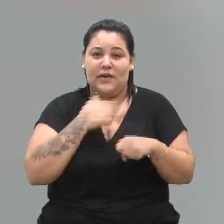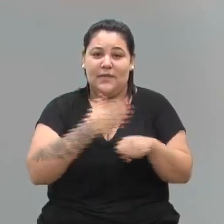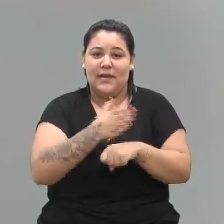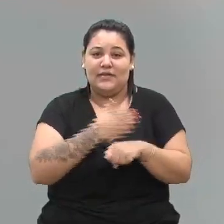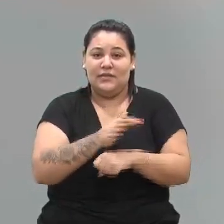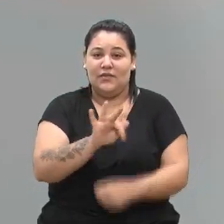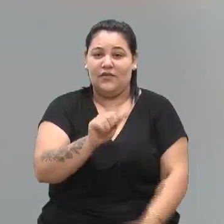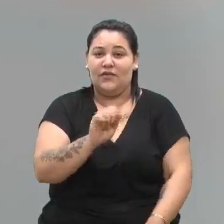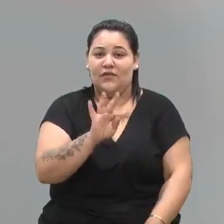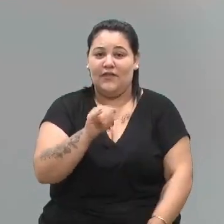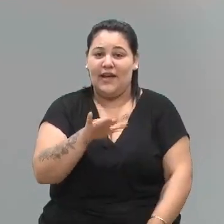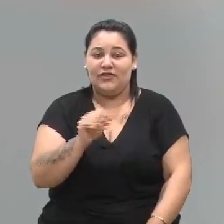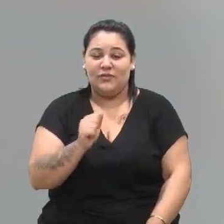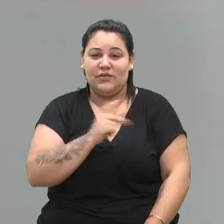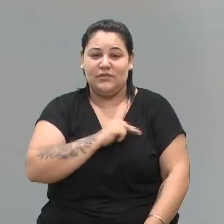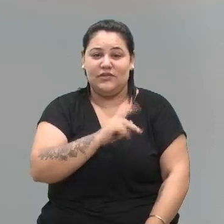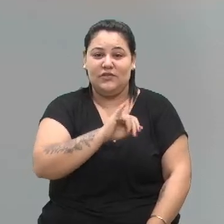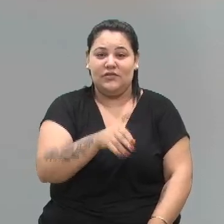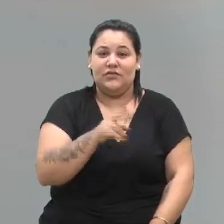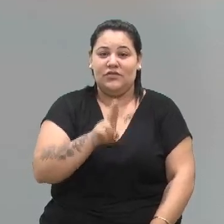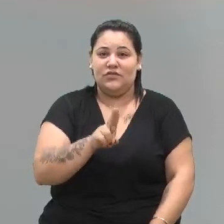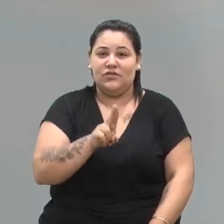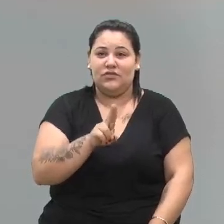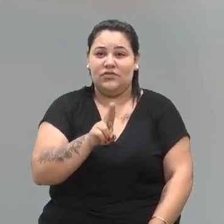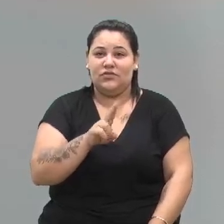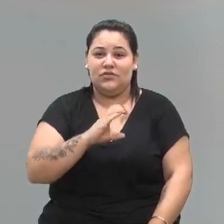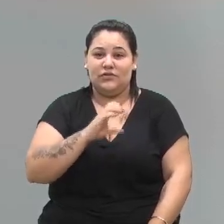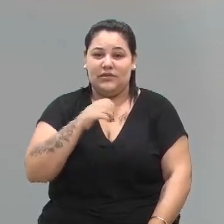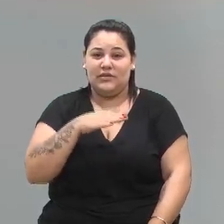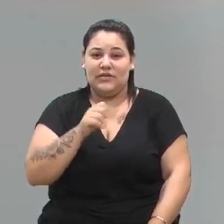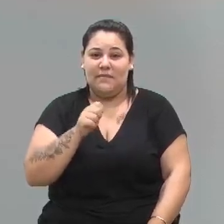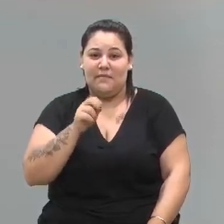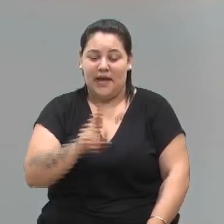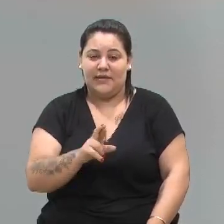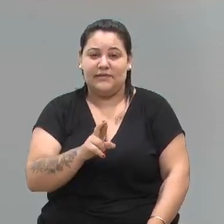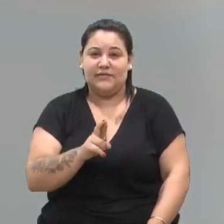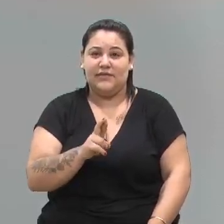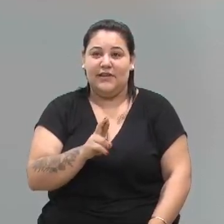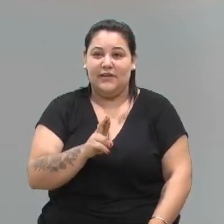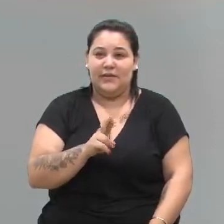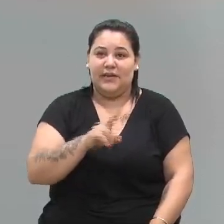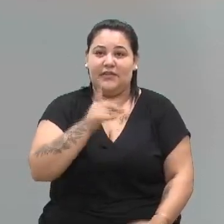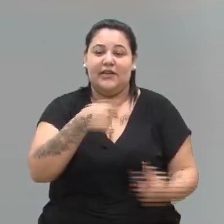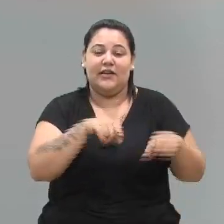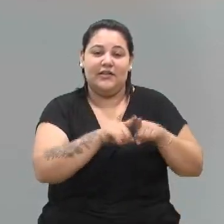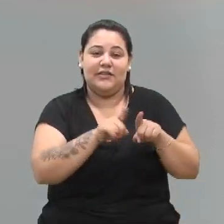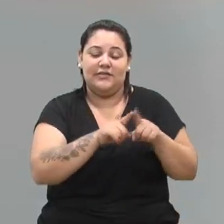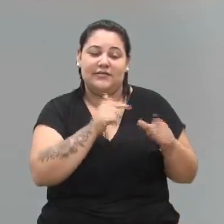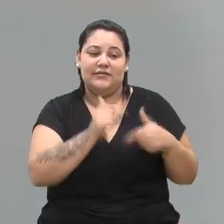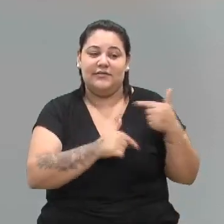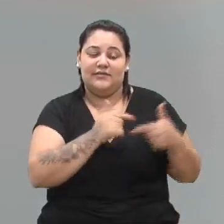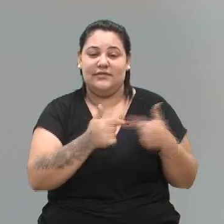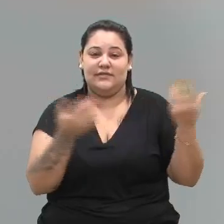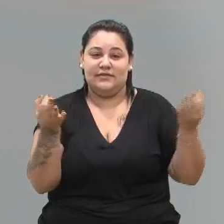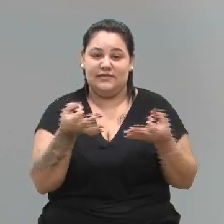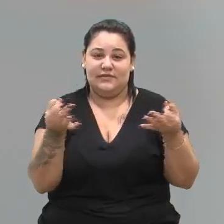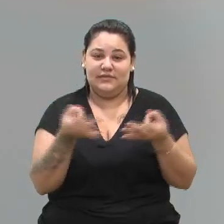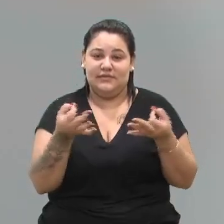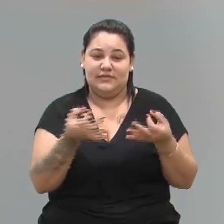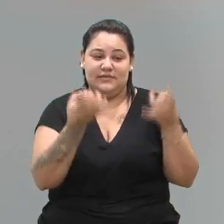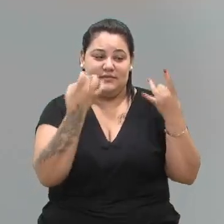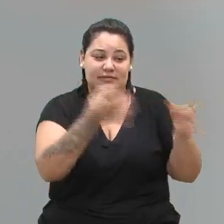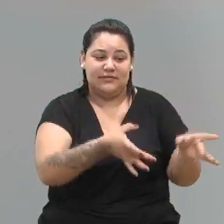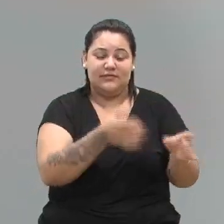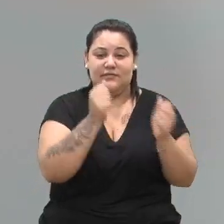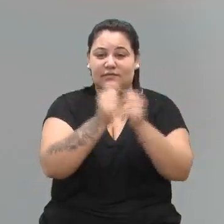com o presidente Josemar, que fez um trabalho fundamental, tem que parabenizar, excepcional lá na questão do Bota Fora com a